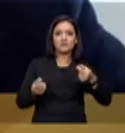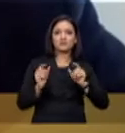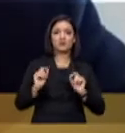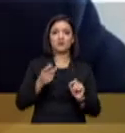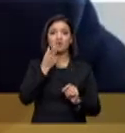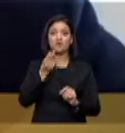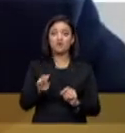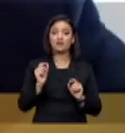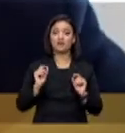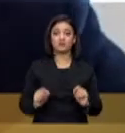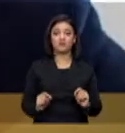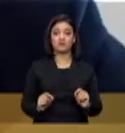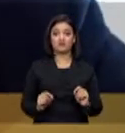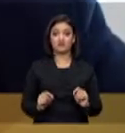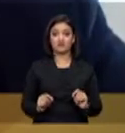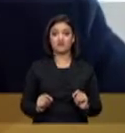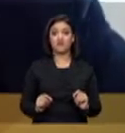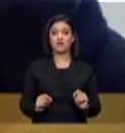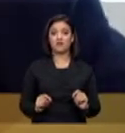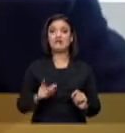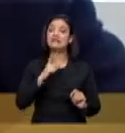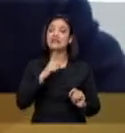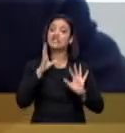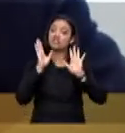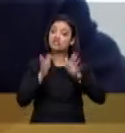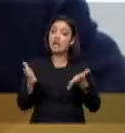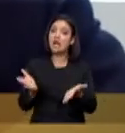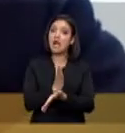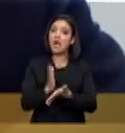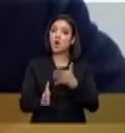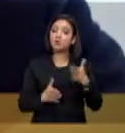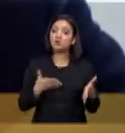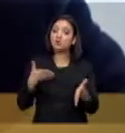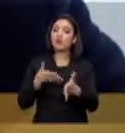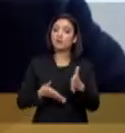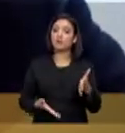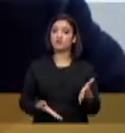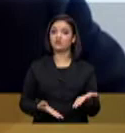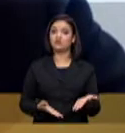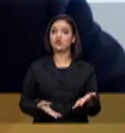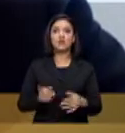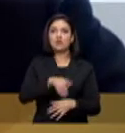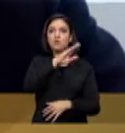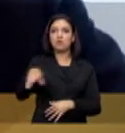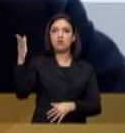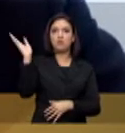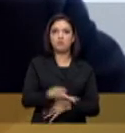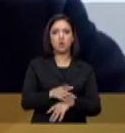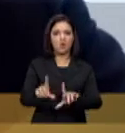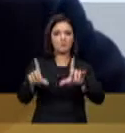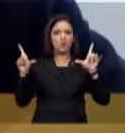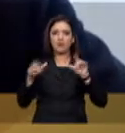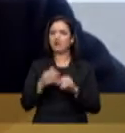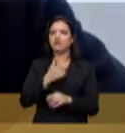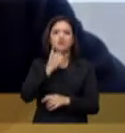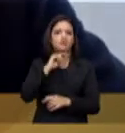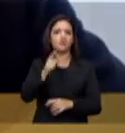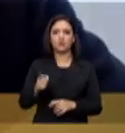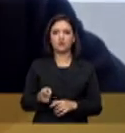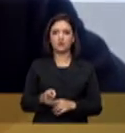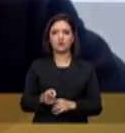rol taxativo de restrições. O Constituinte não baniu propaganda comercial de nenhum